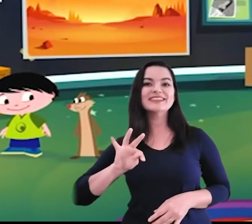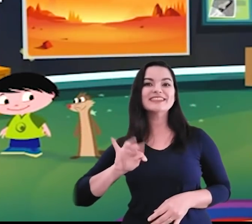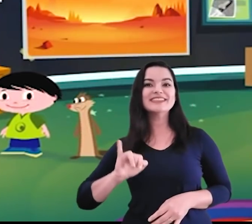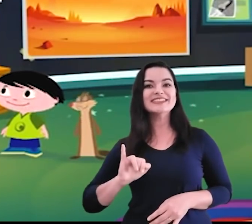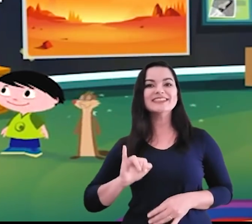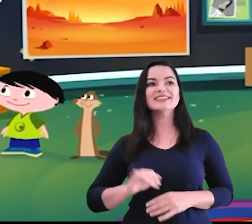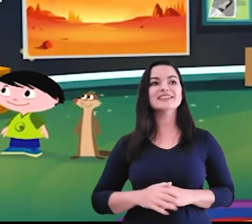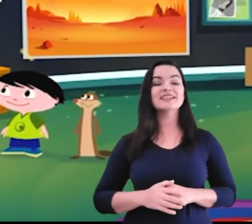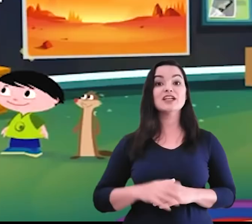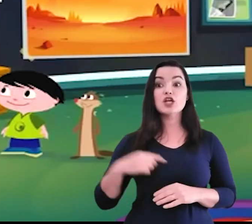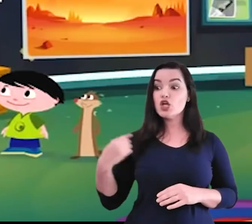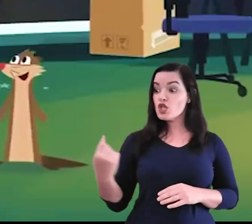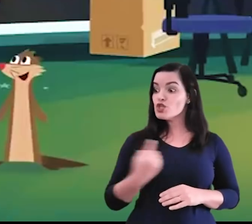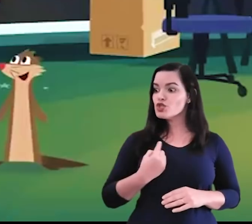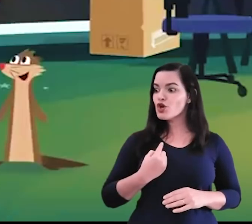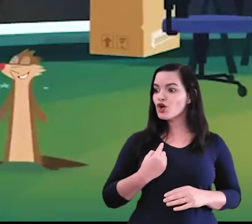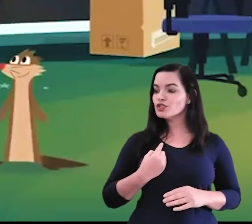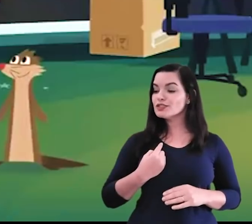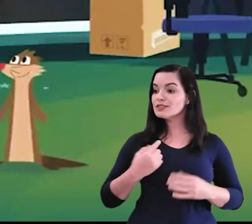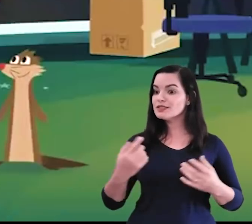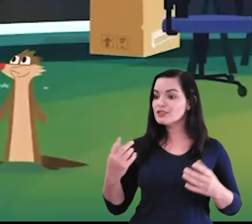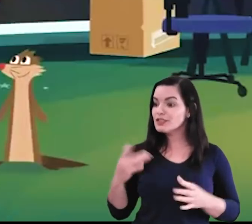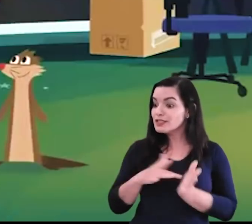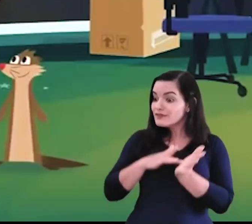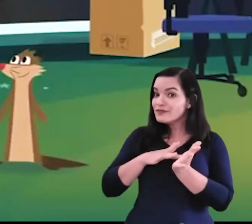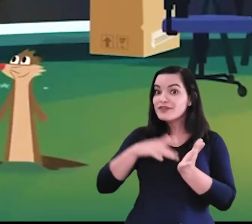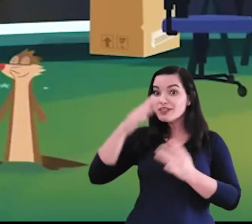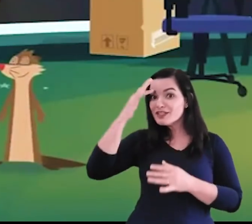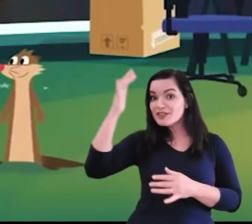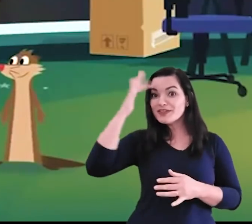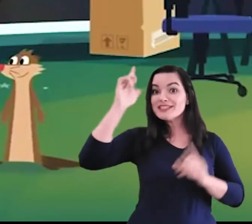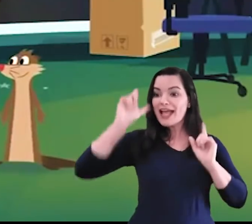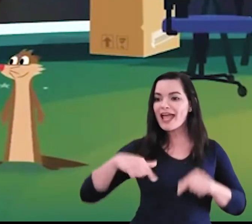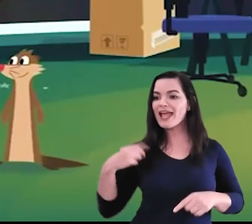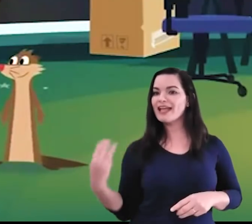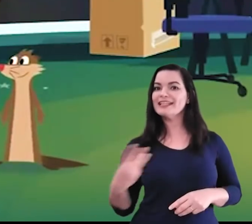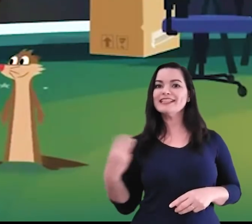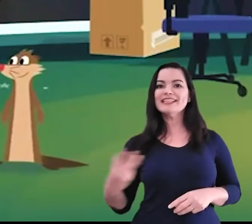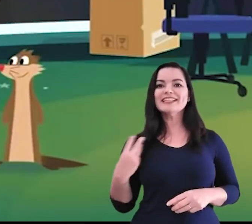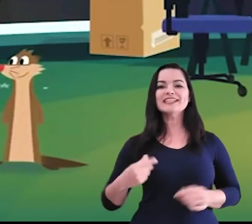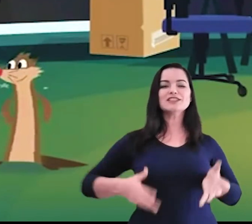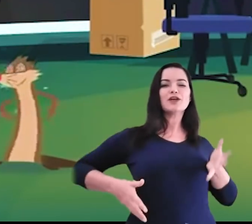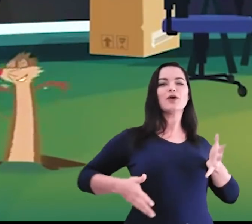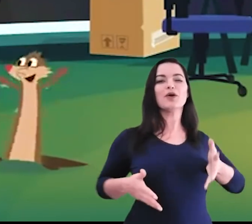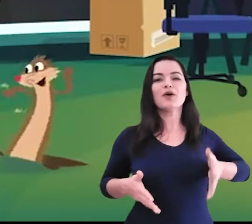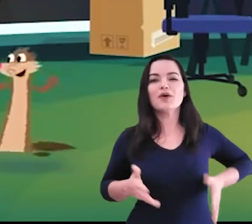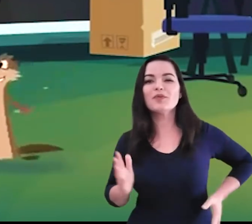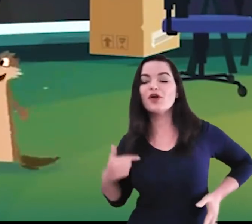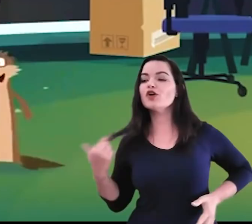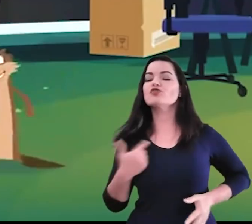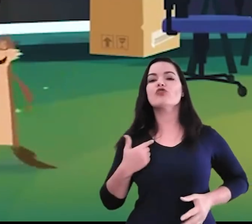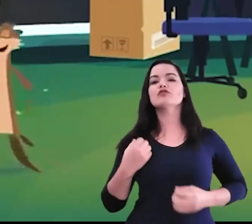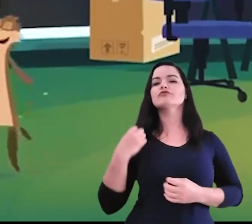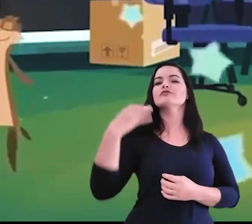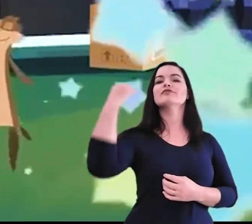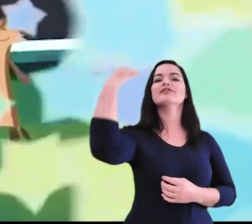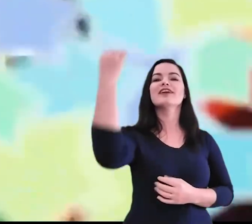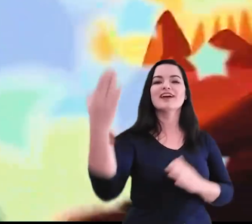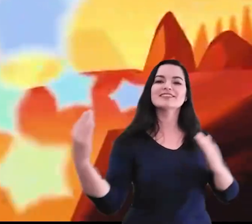uma missão a Marte. Legal! Vamos procurar os peixes marcianos.